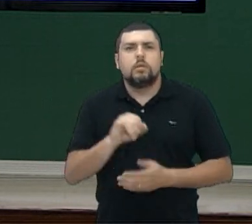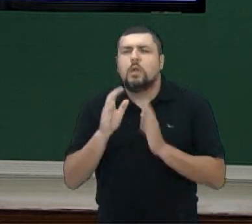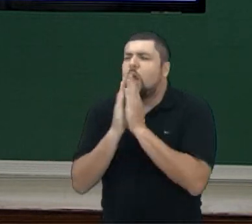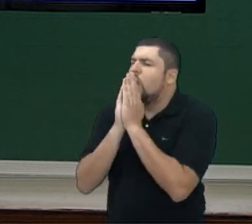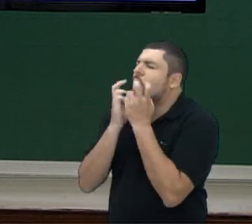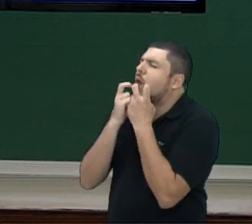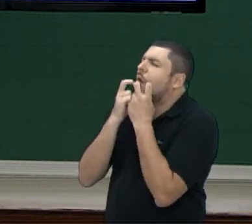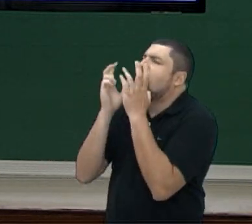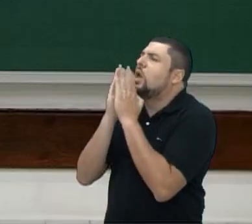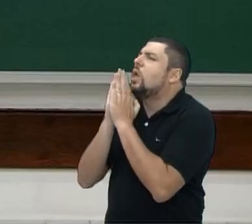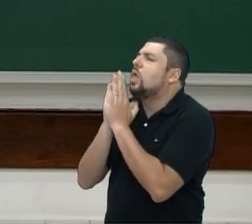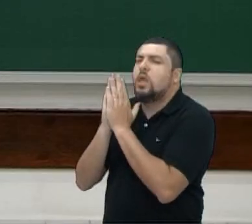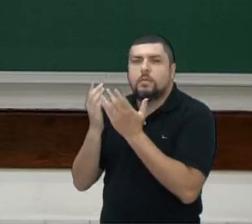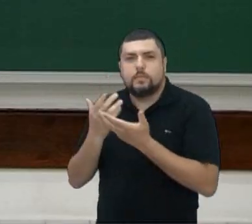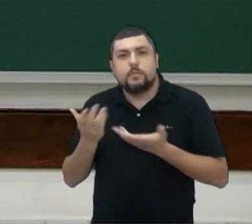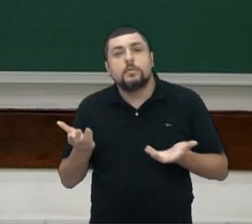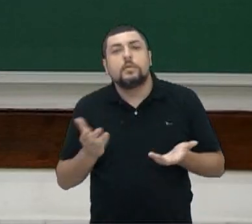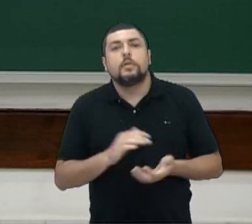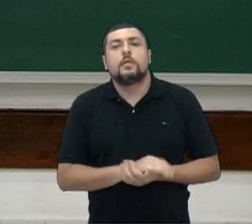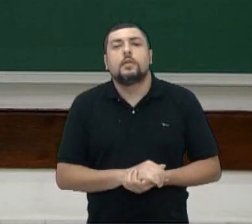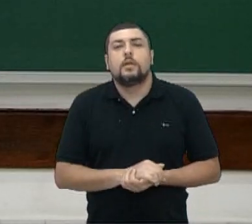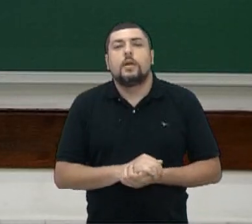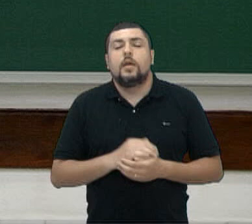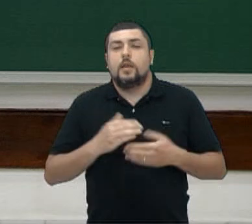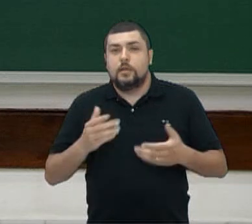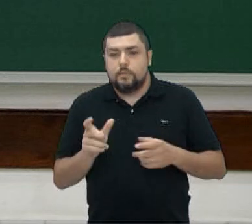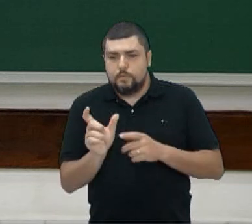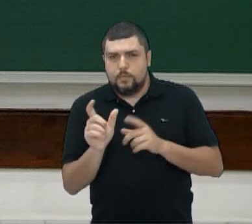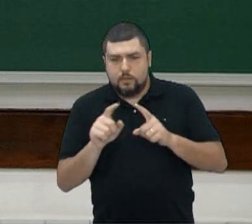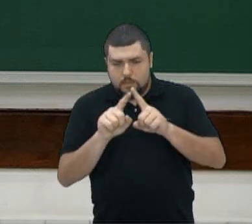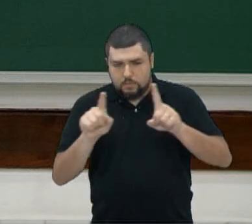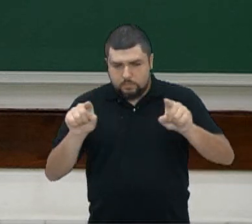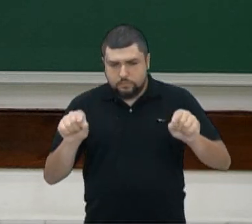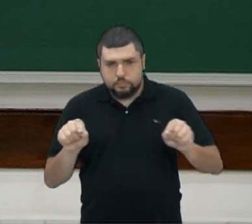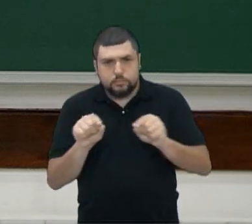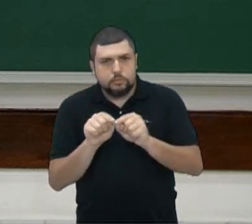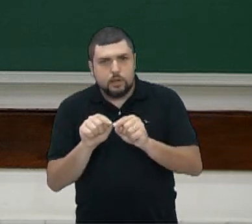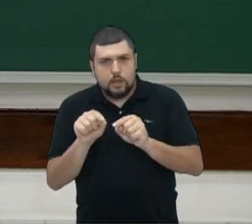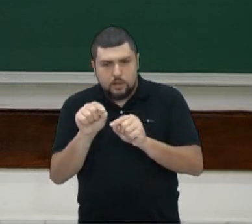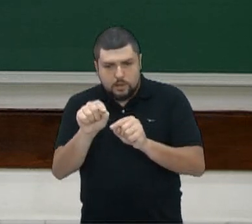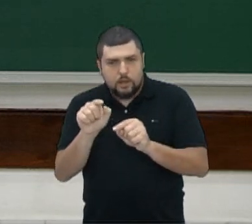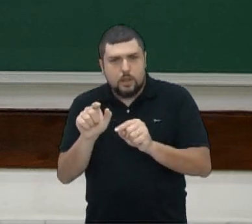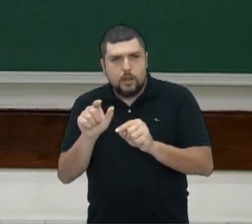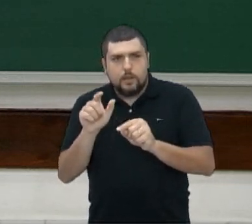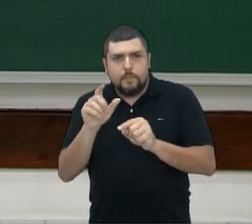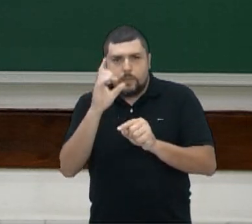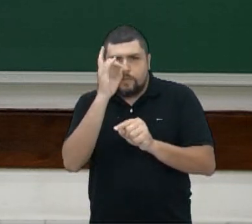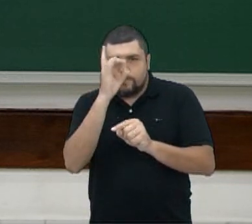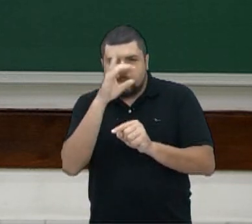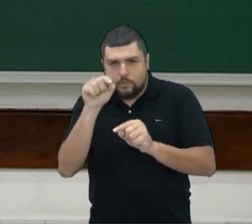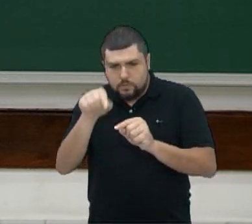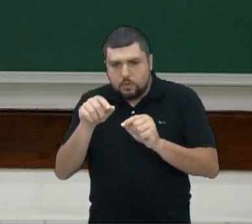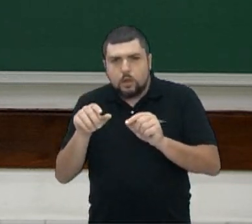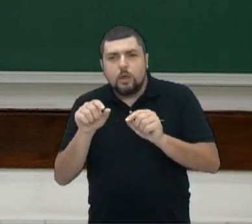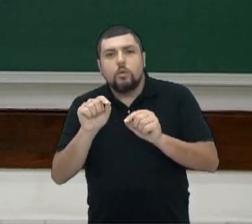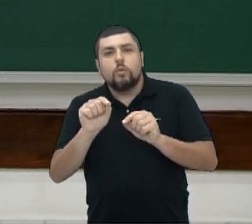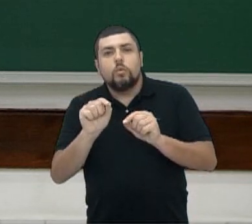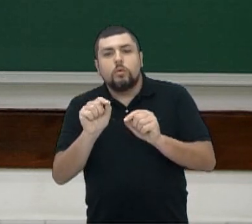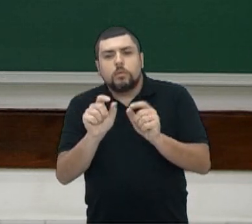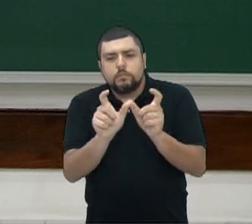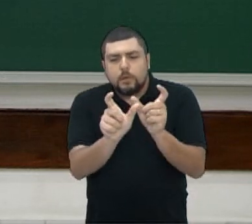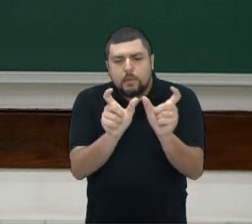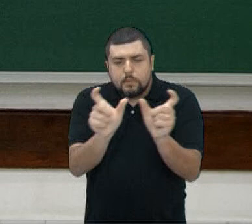por um pedaço. Então a ideia desse word bank é de justamente te dar vocabulário para você